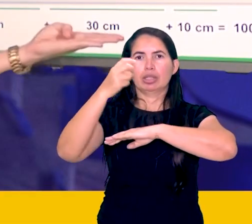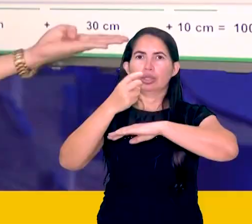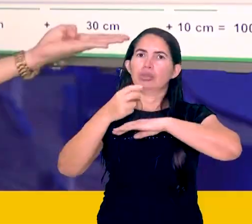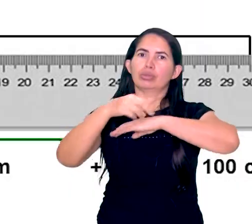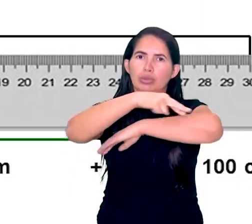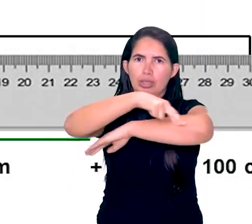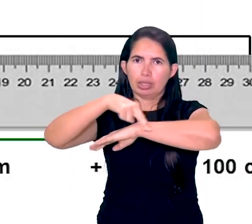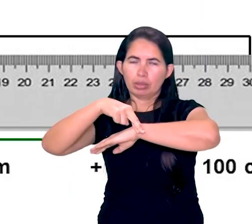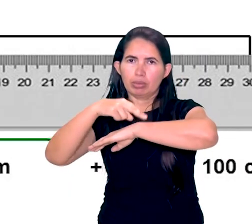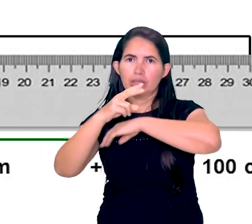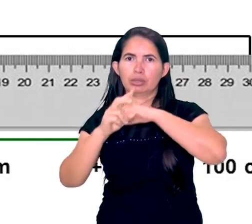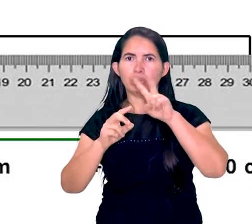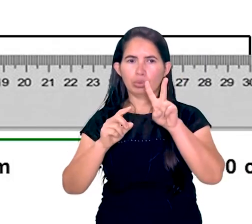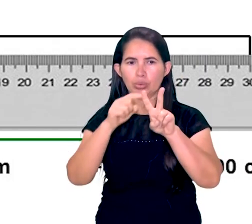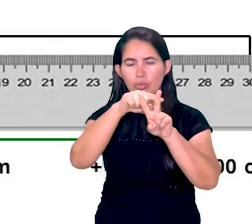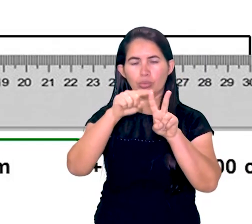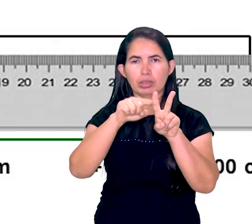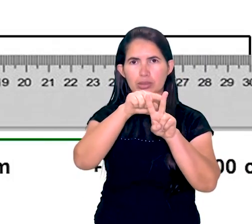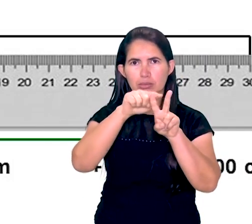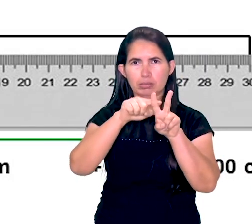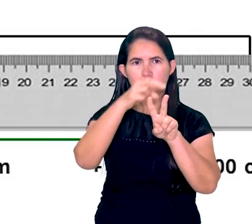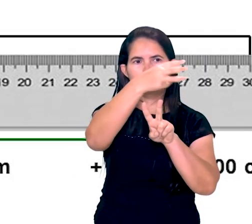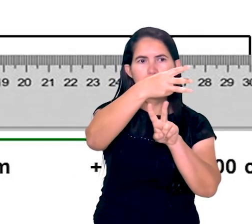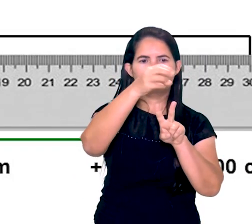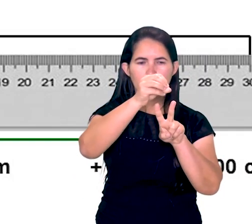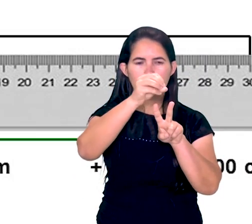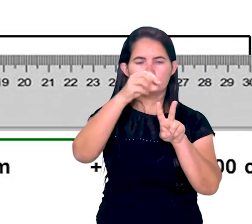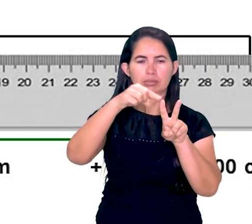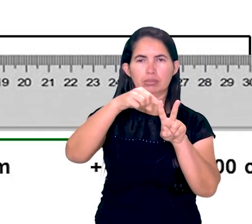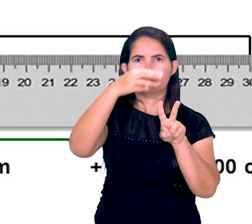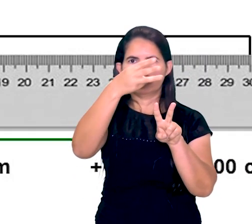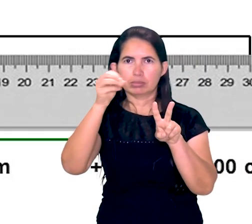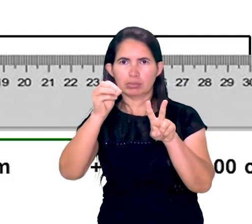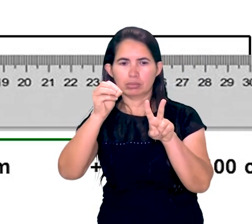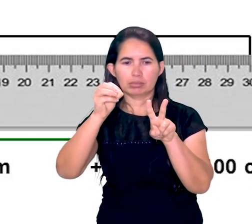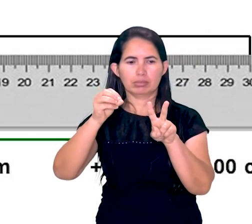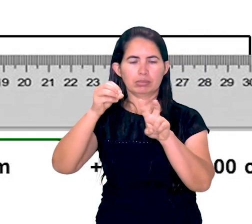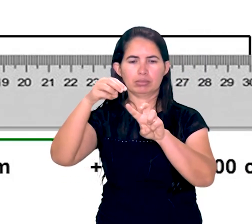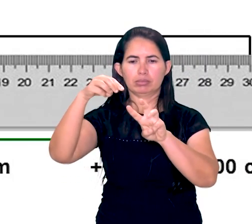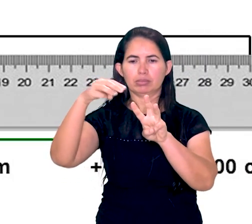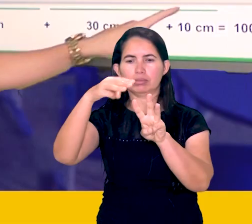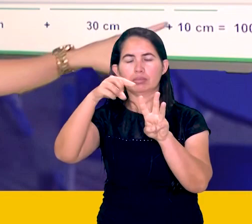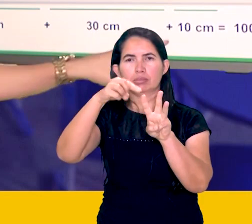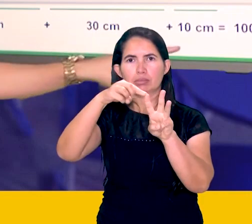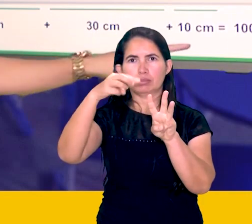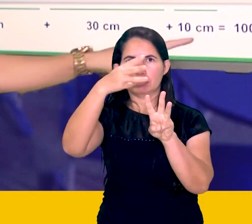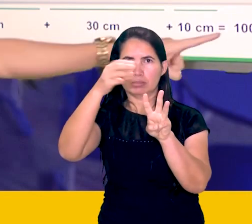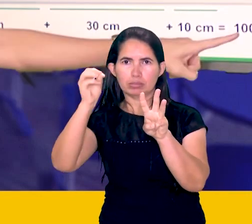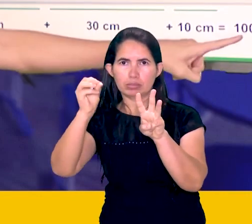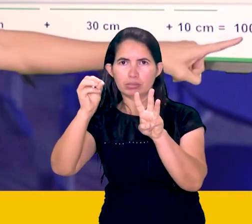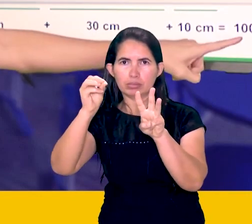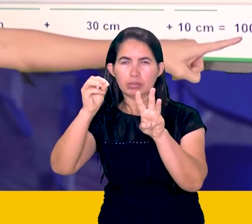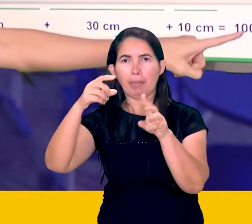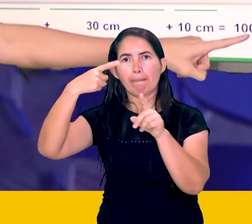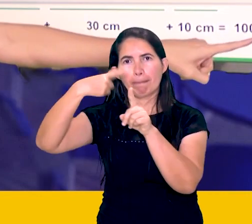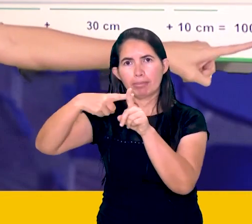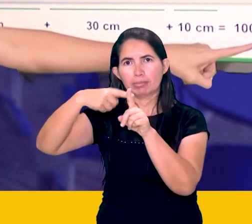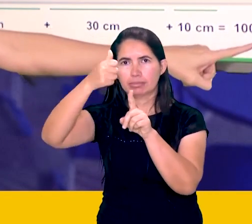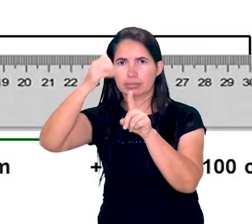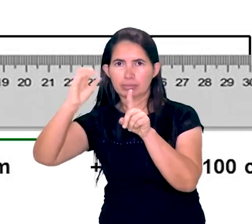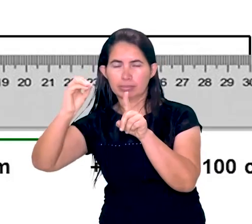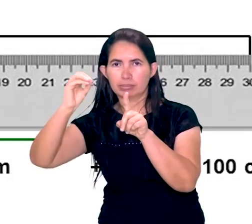mais outra régua, ó, 1, 2, 3, e mais 10 centímetros, que é igual